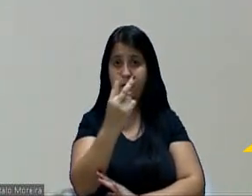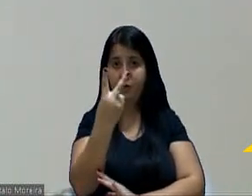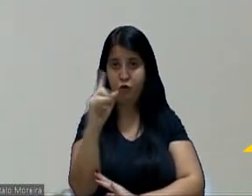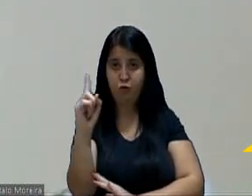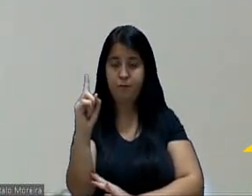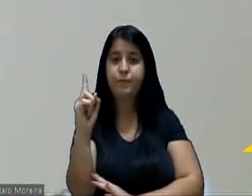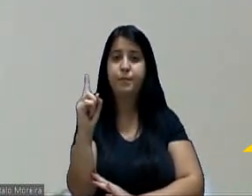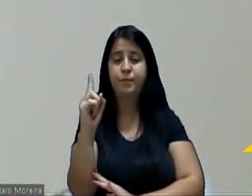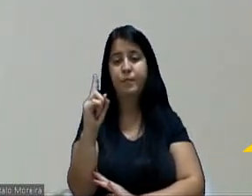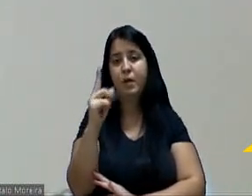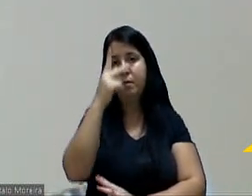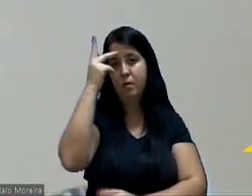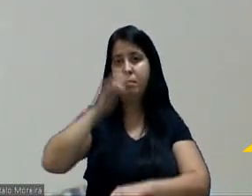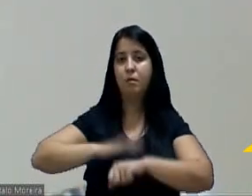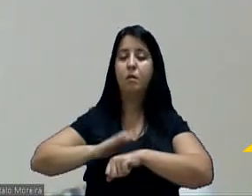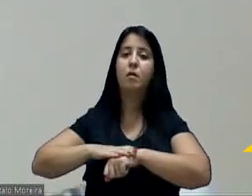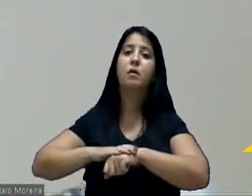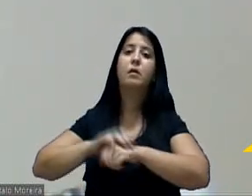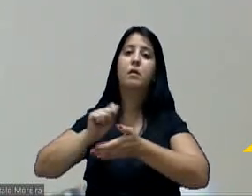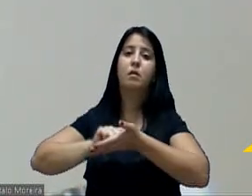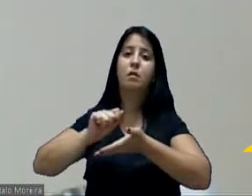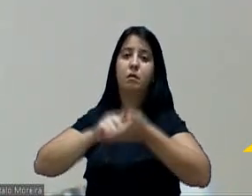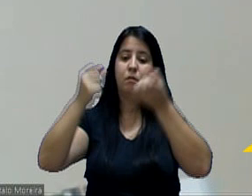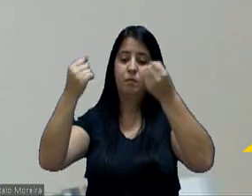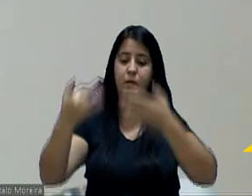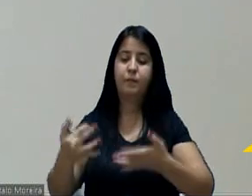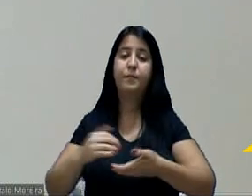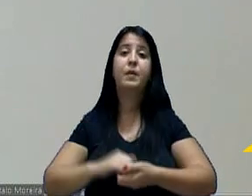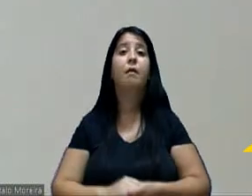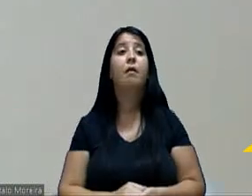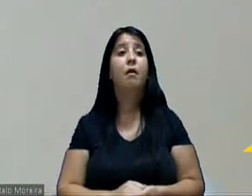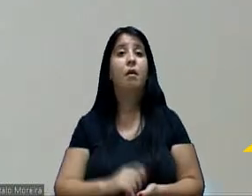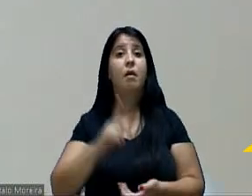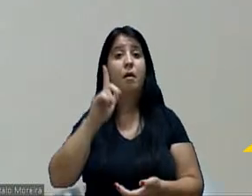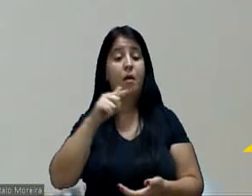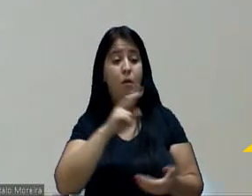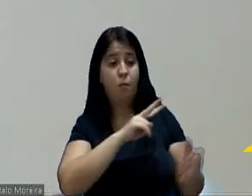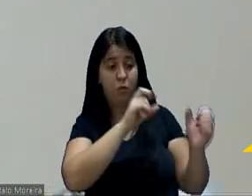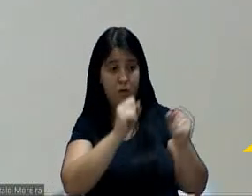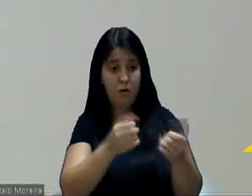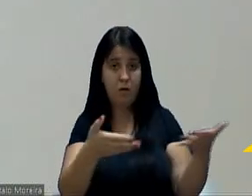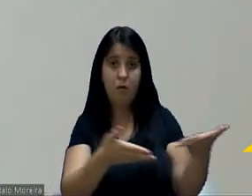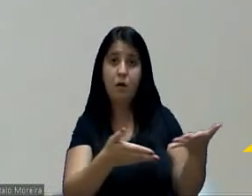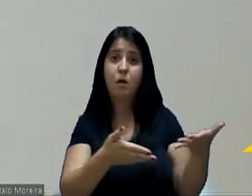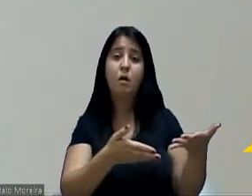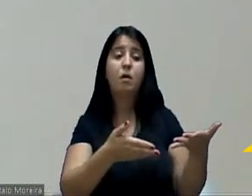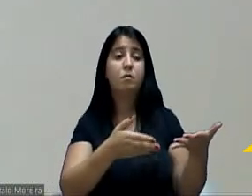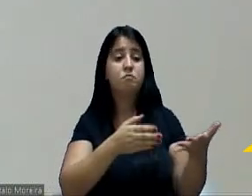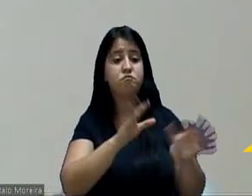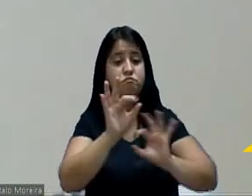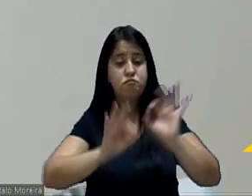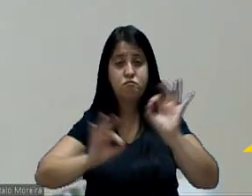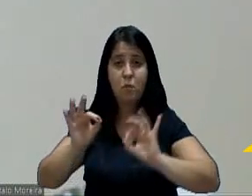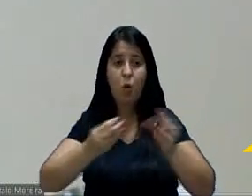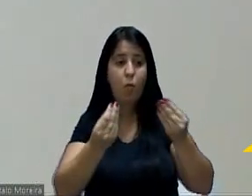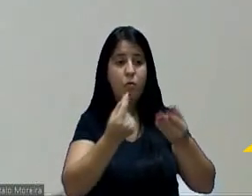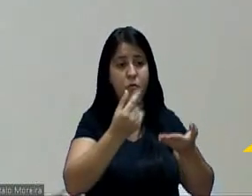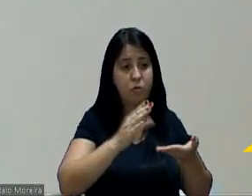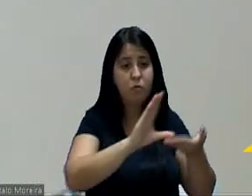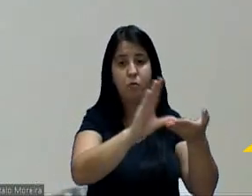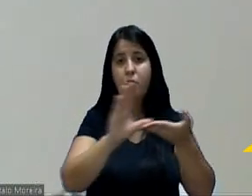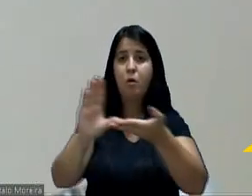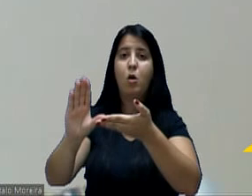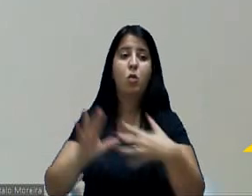97/2021, da autoria do Poder Executivo, passa a seguinte redação. Fica o Poder Executivo autorizado a remanejar, transpor e transferir todas as